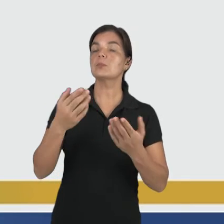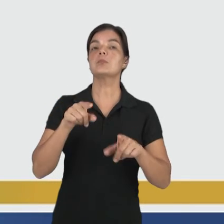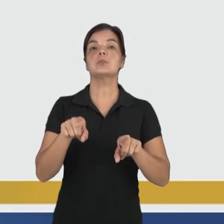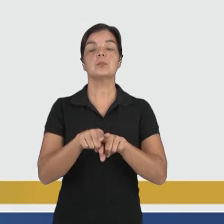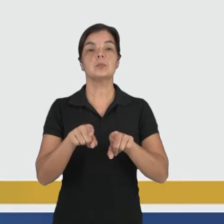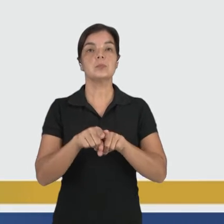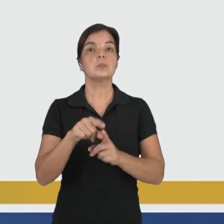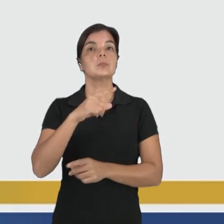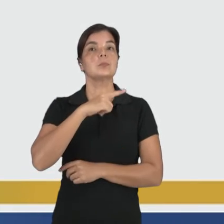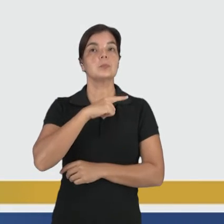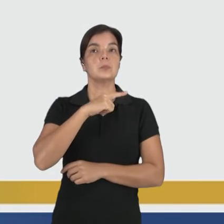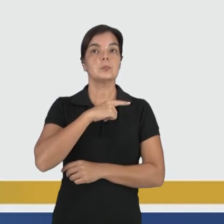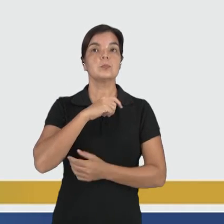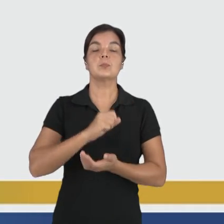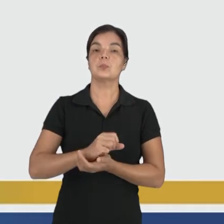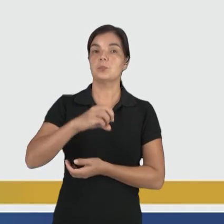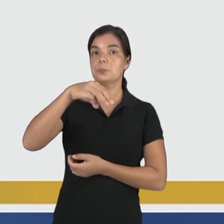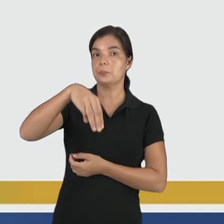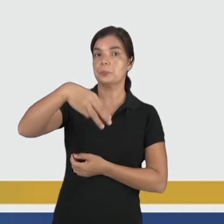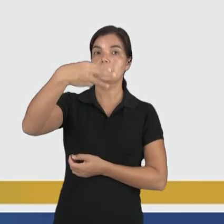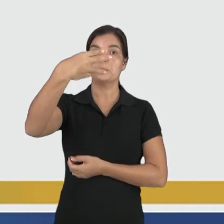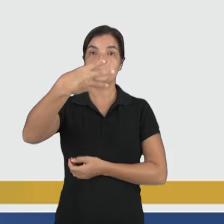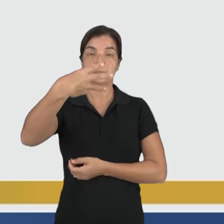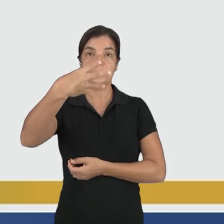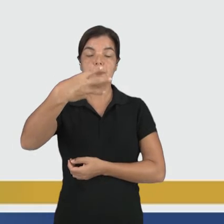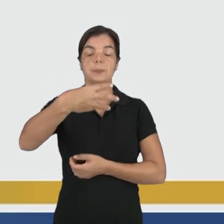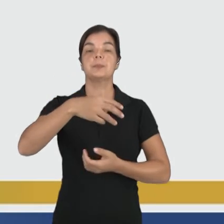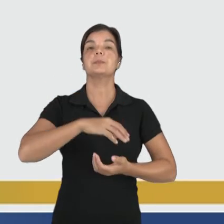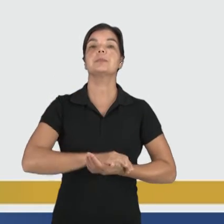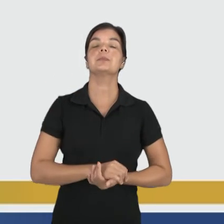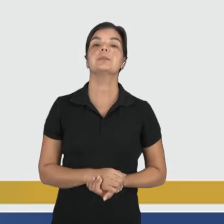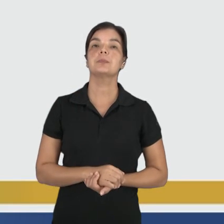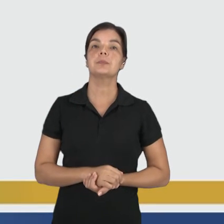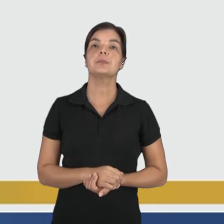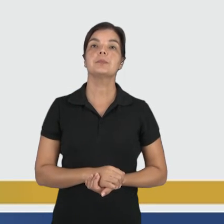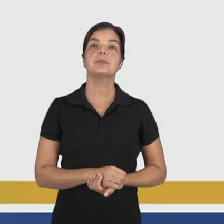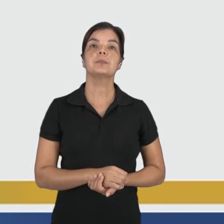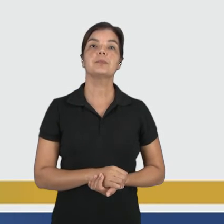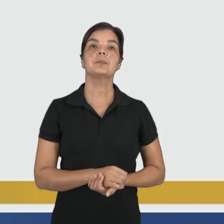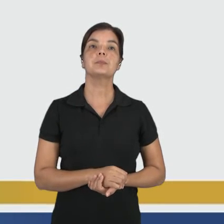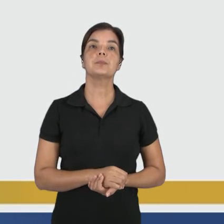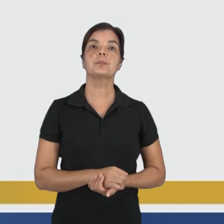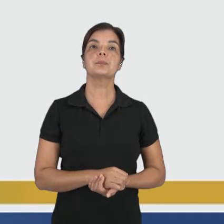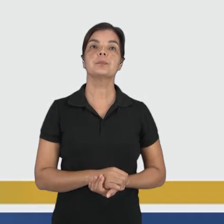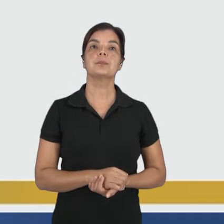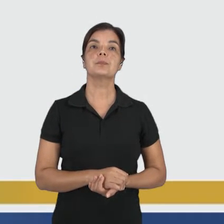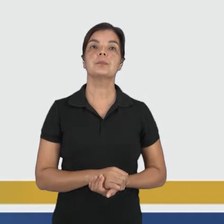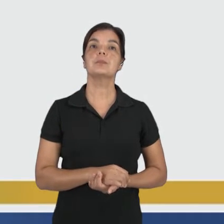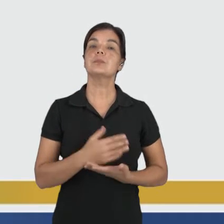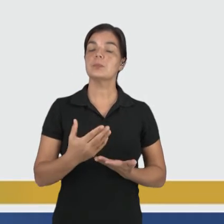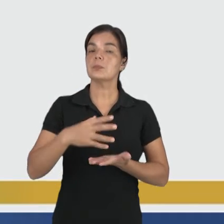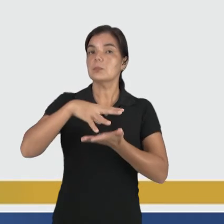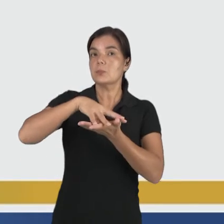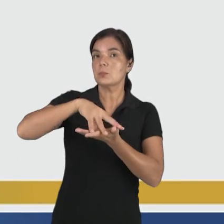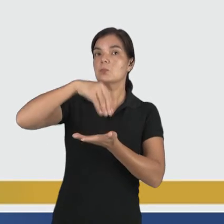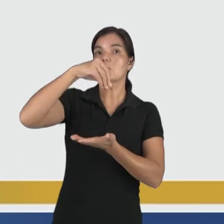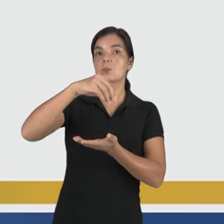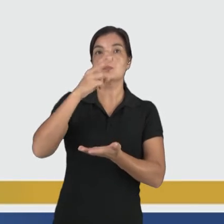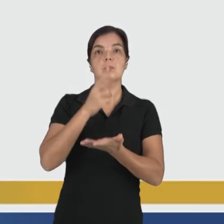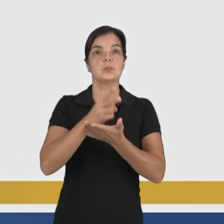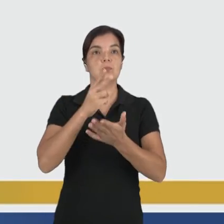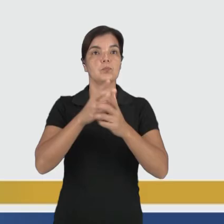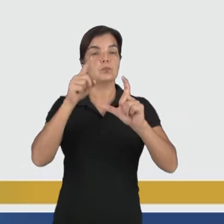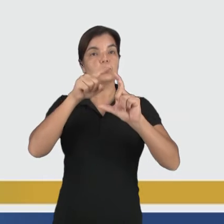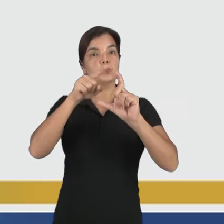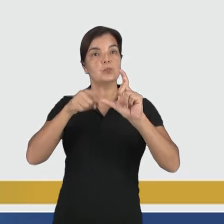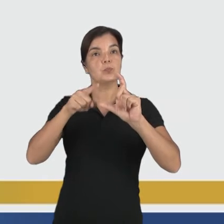ela terá o cubo aí na sua unidade de medida padrão. Sabendo que a base de um cone é